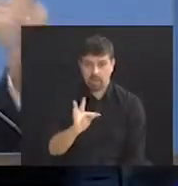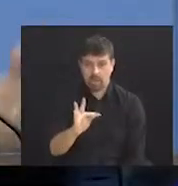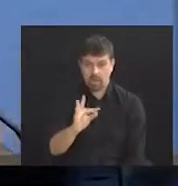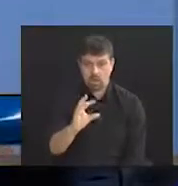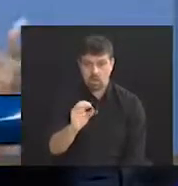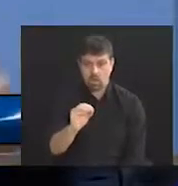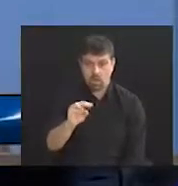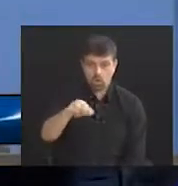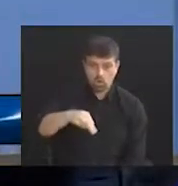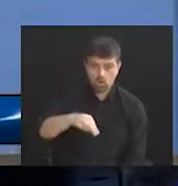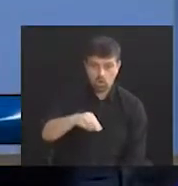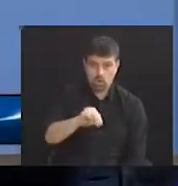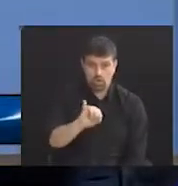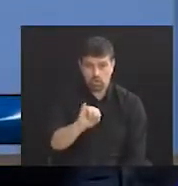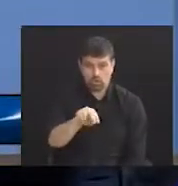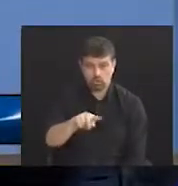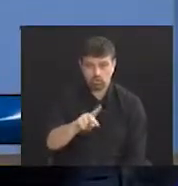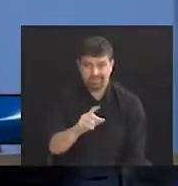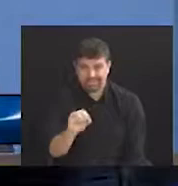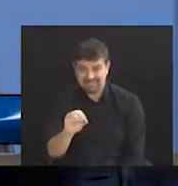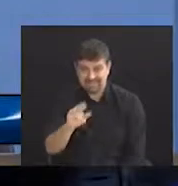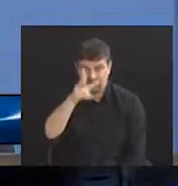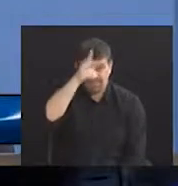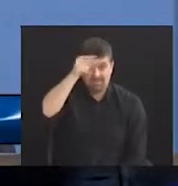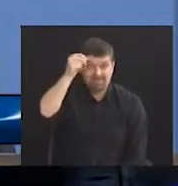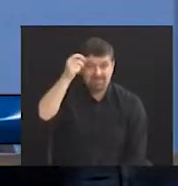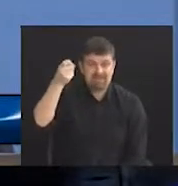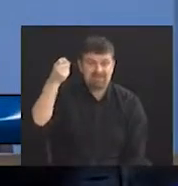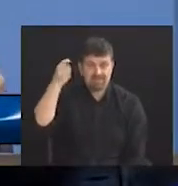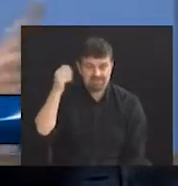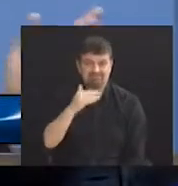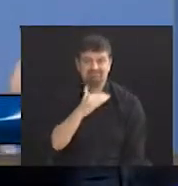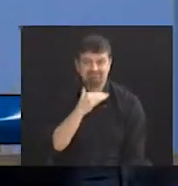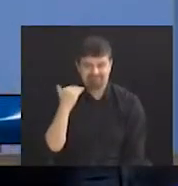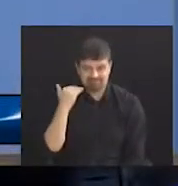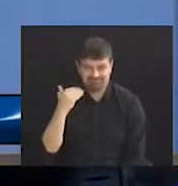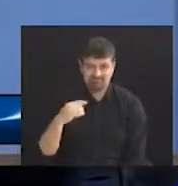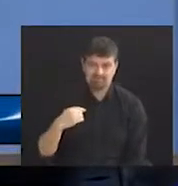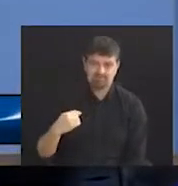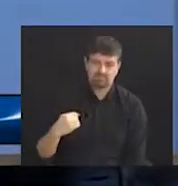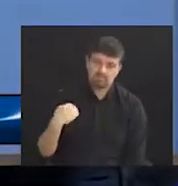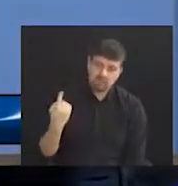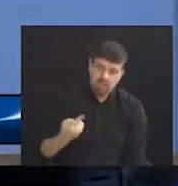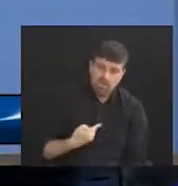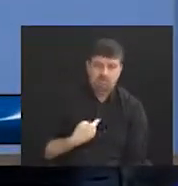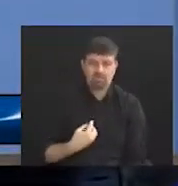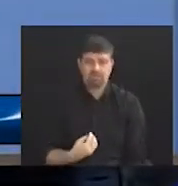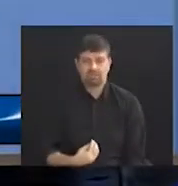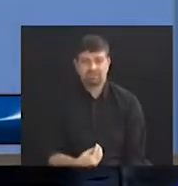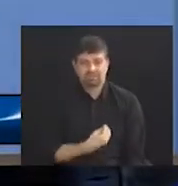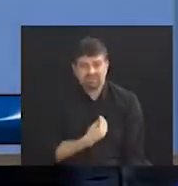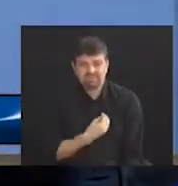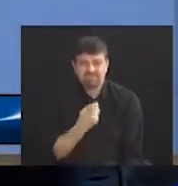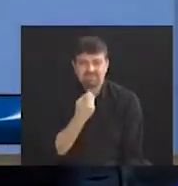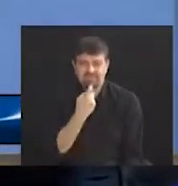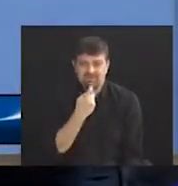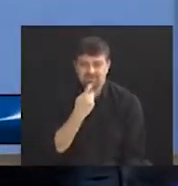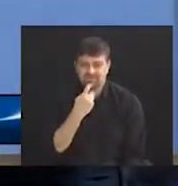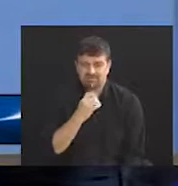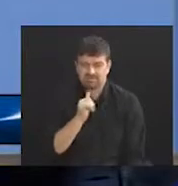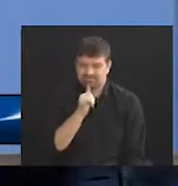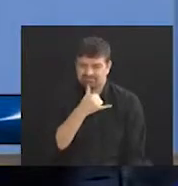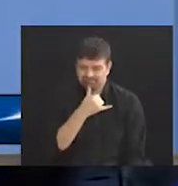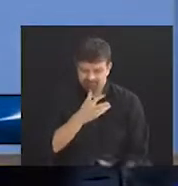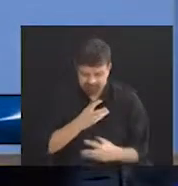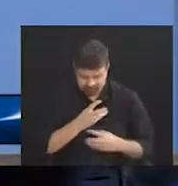crime infelizmente que entristeceu nossa cidade ainda que não foi elucidado e que interrompeu uma